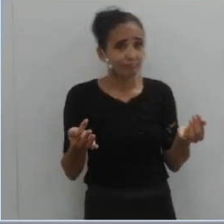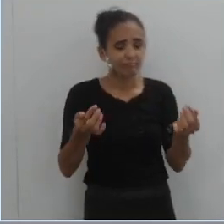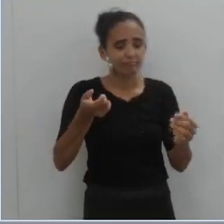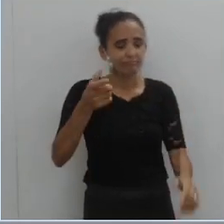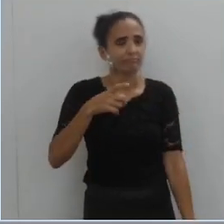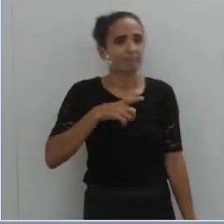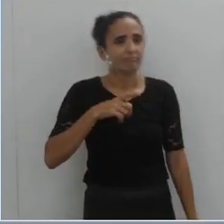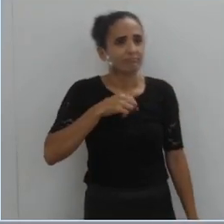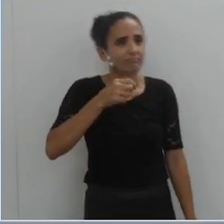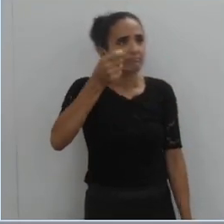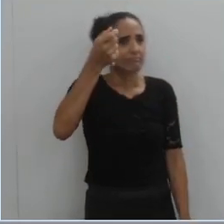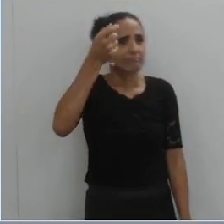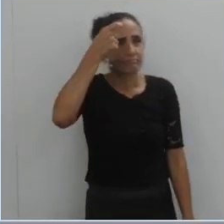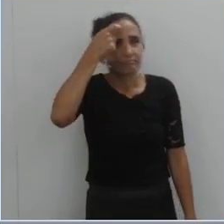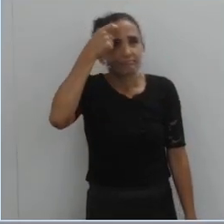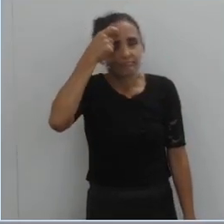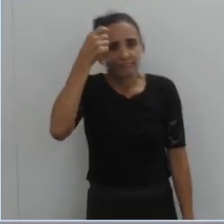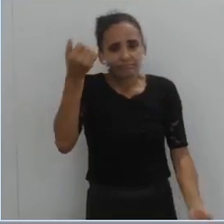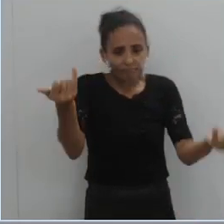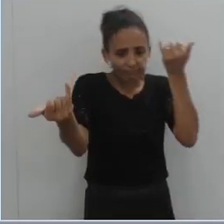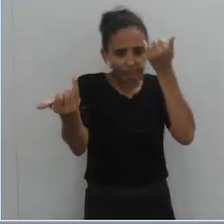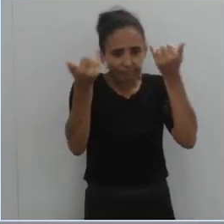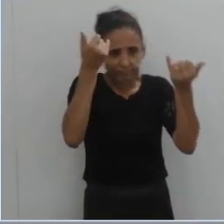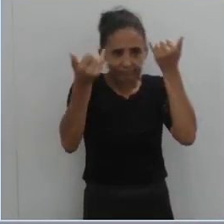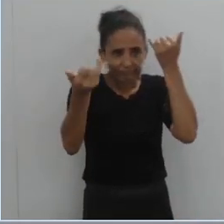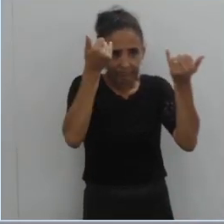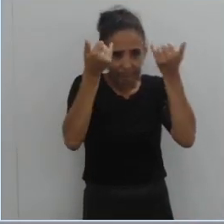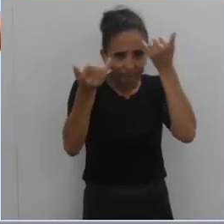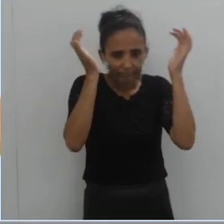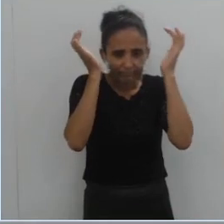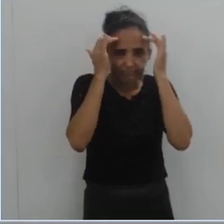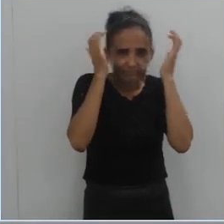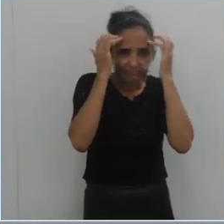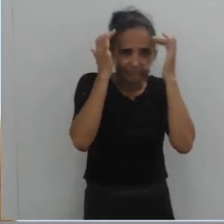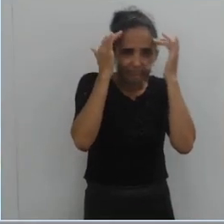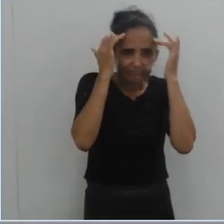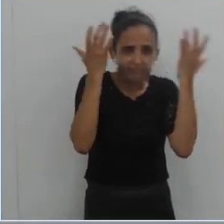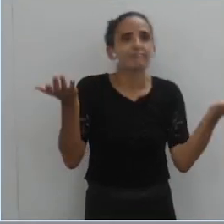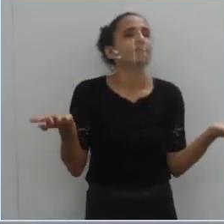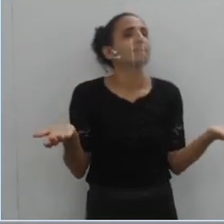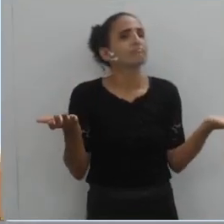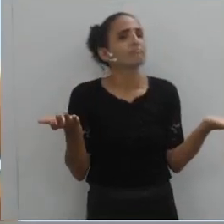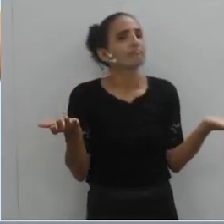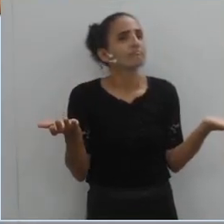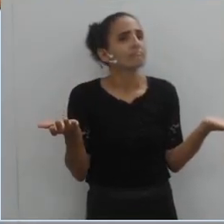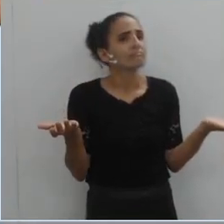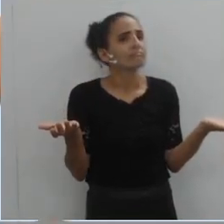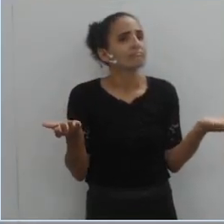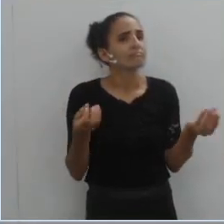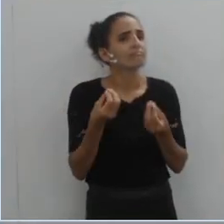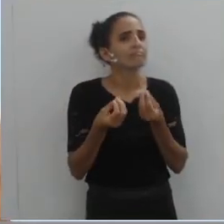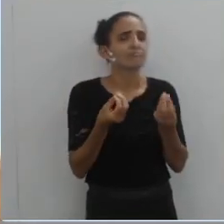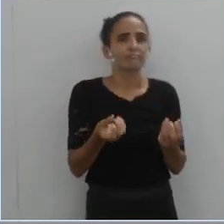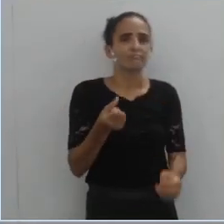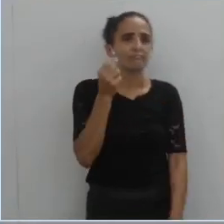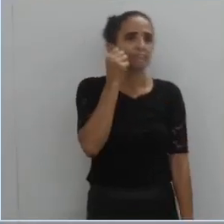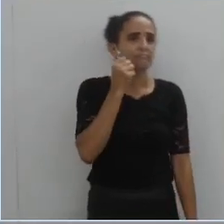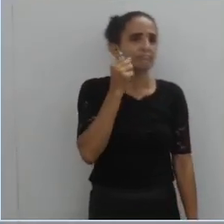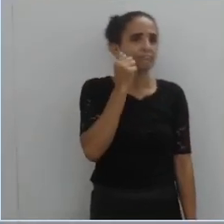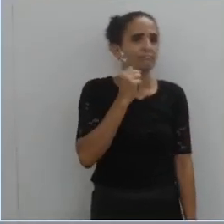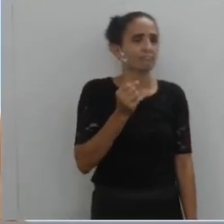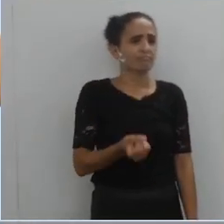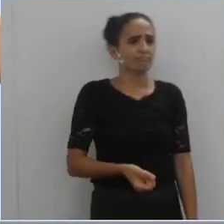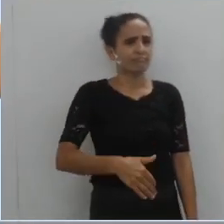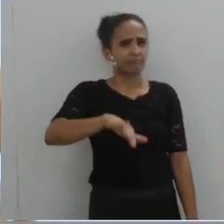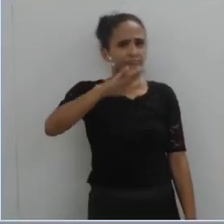que colocou na cabecinha aqui, ó, nessa cabecinha, e dizer que a mulher é a grande culpada